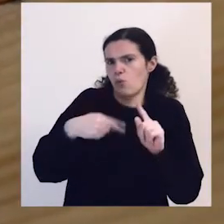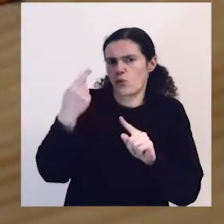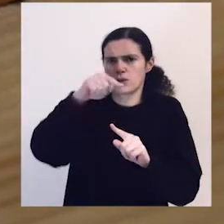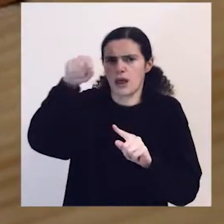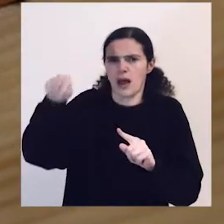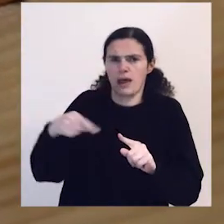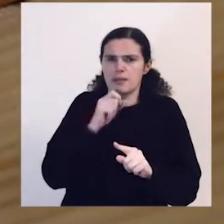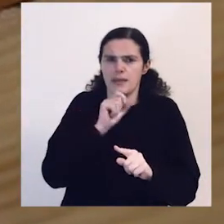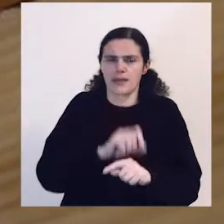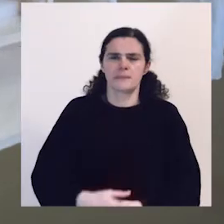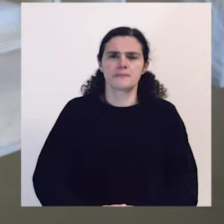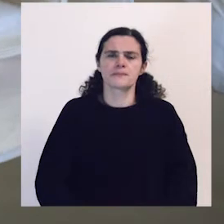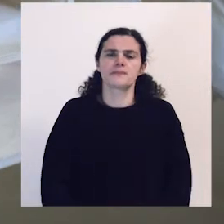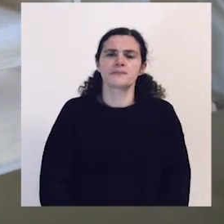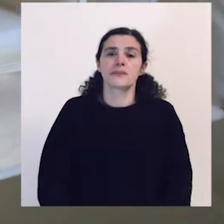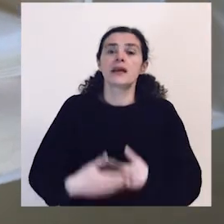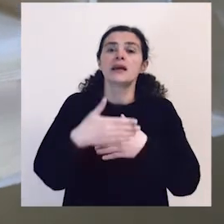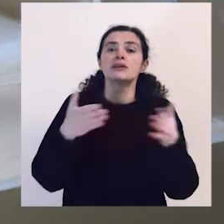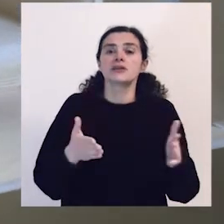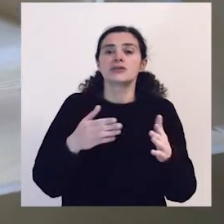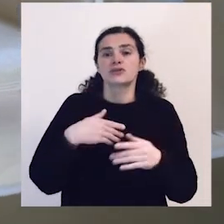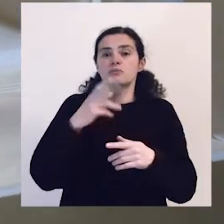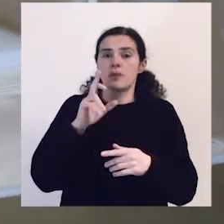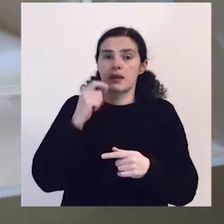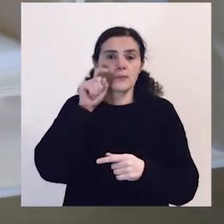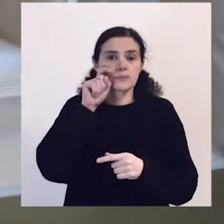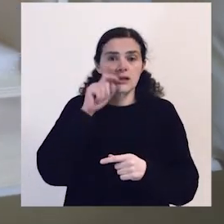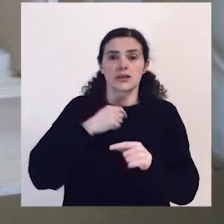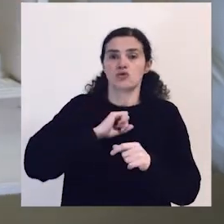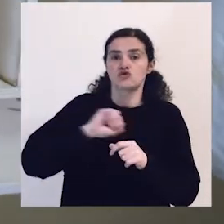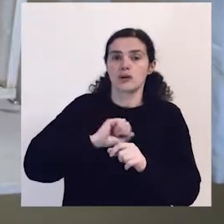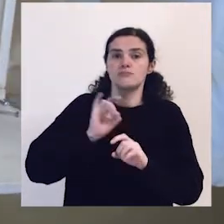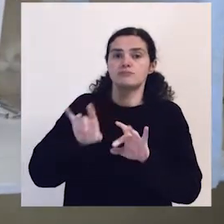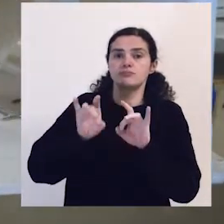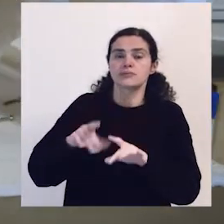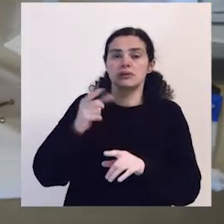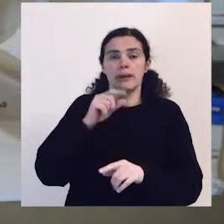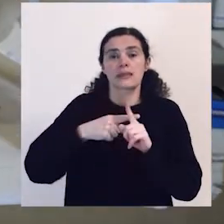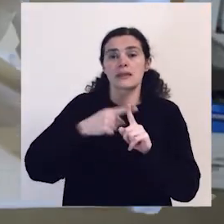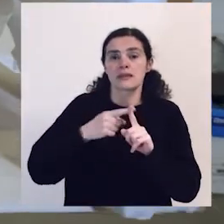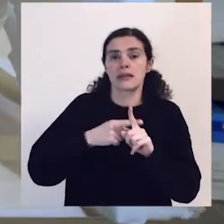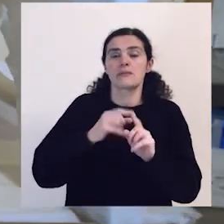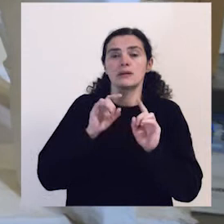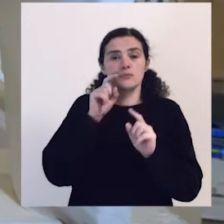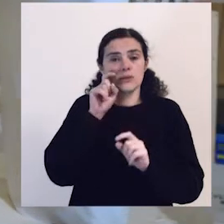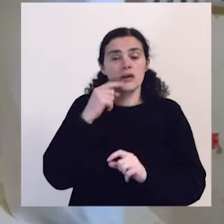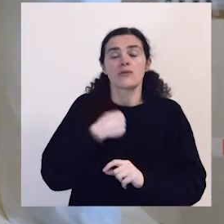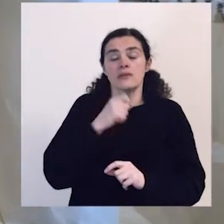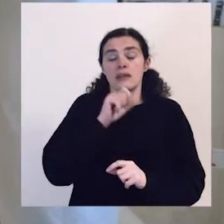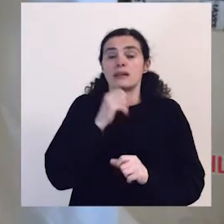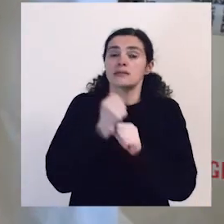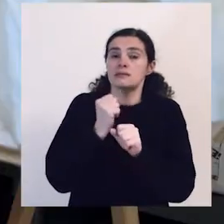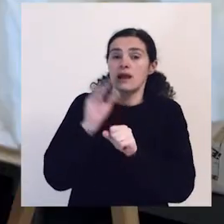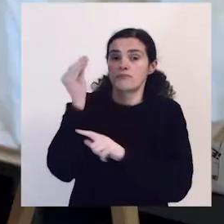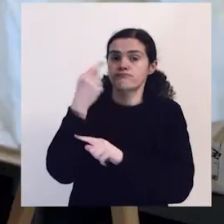outras opções disponíveis. As caixas de madeira com proteção anti-choque e proteção térmica são a forma ideal para uma obra de arte